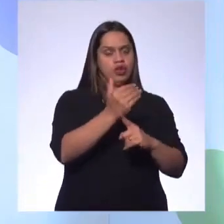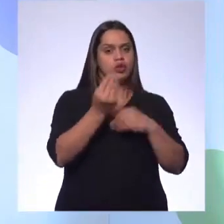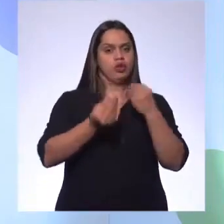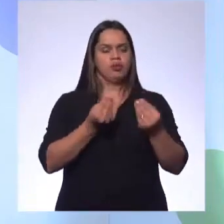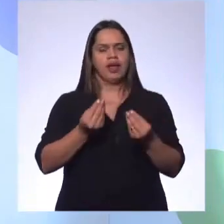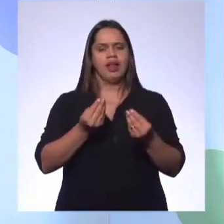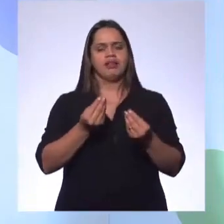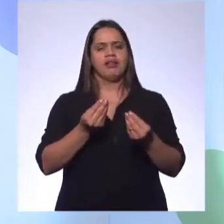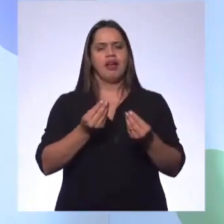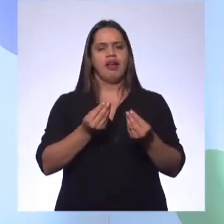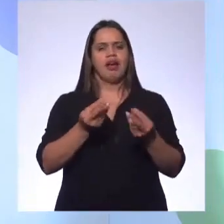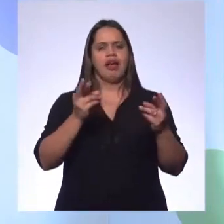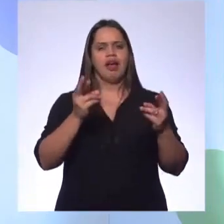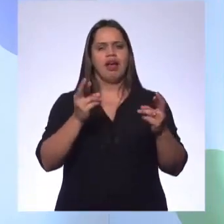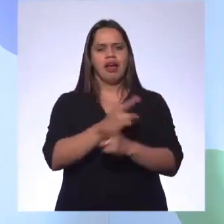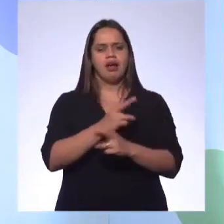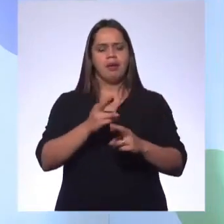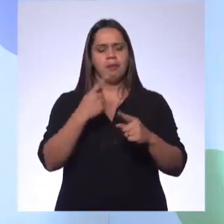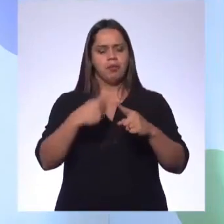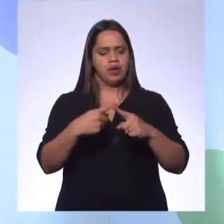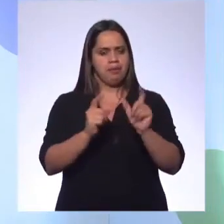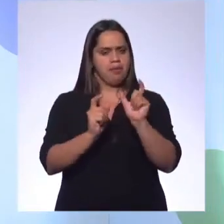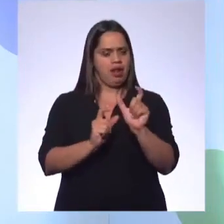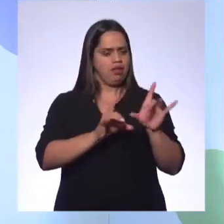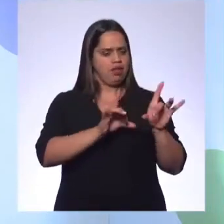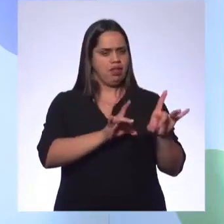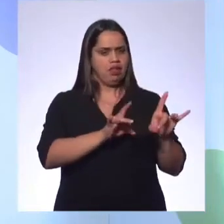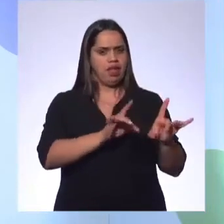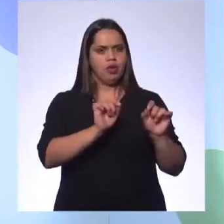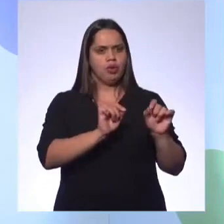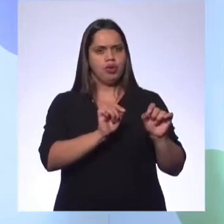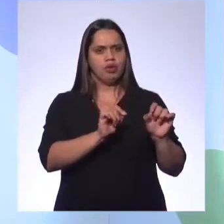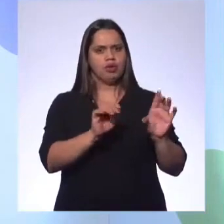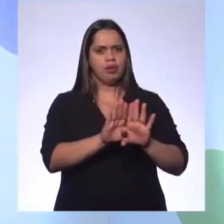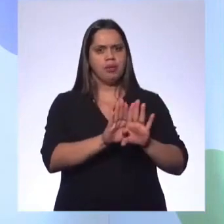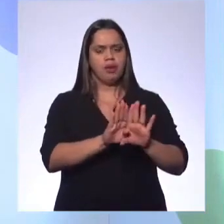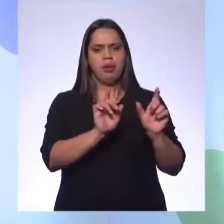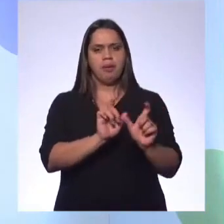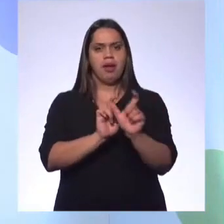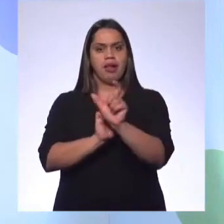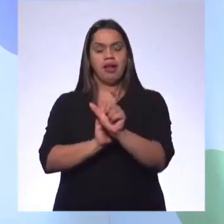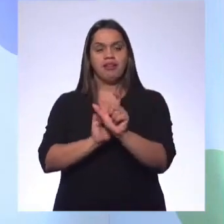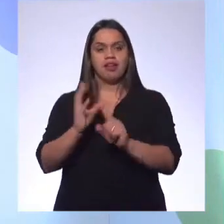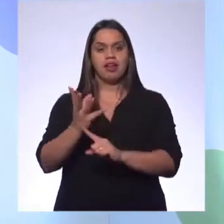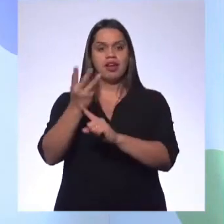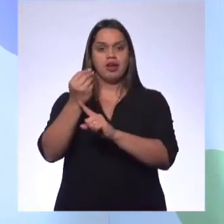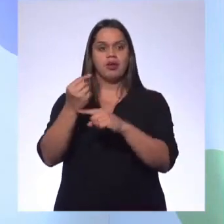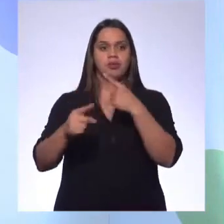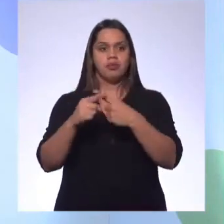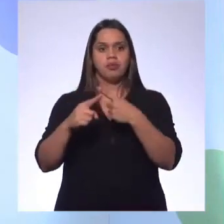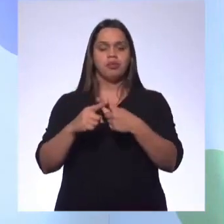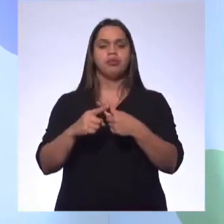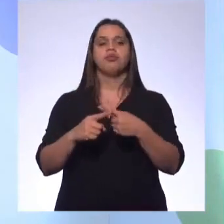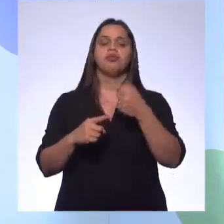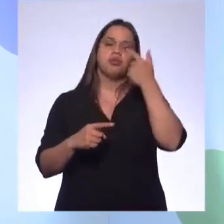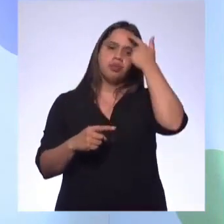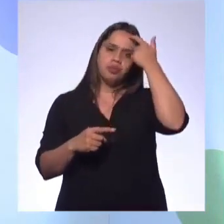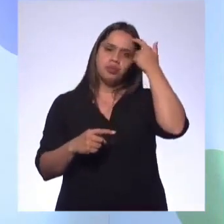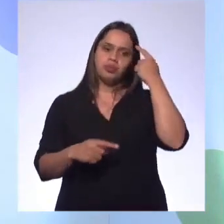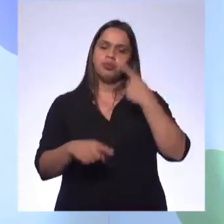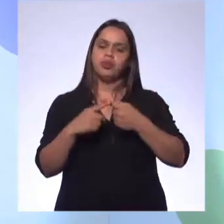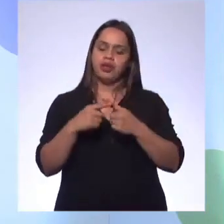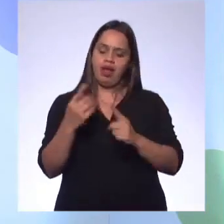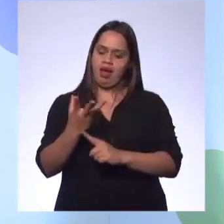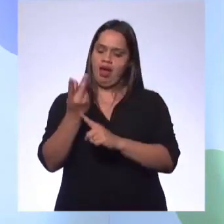está relacionada à palavra técnica, ela está relacionada também com a palavra arte, sabia? A arte técnica e